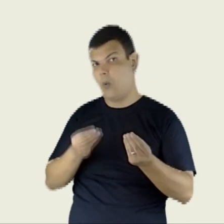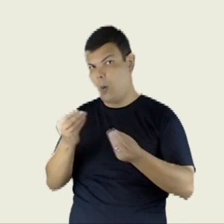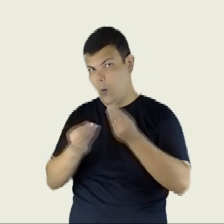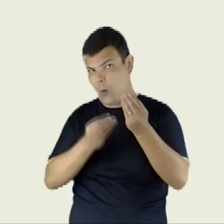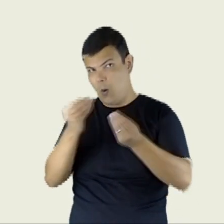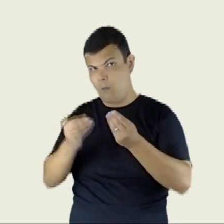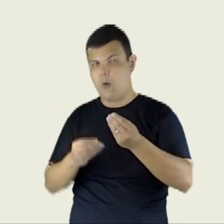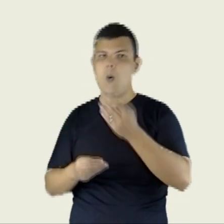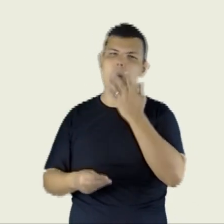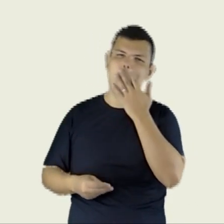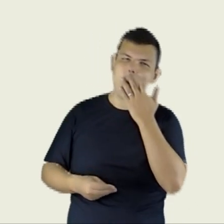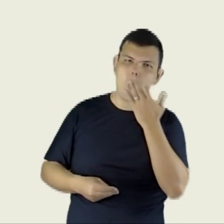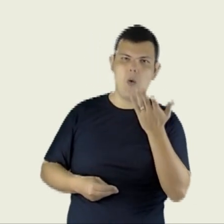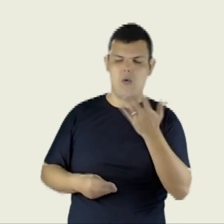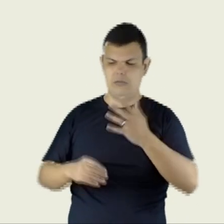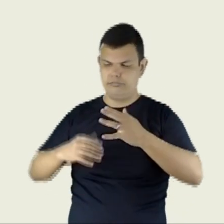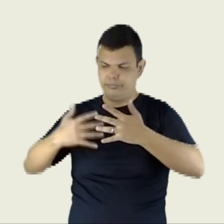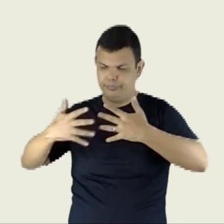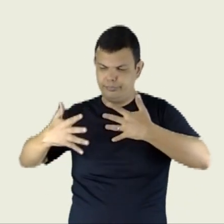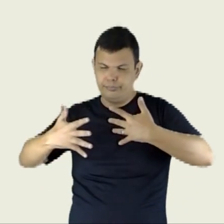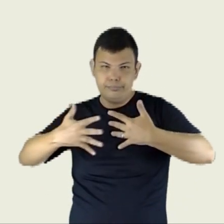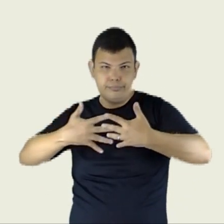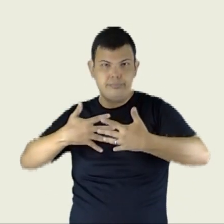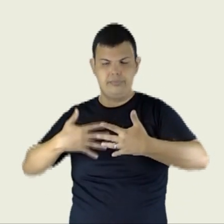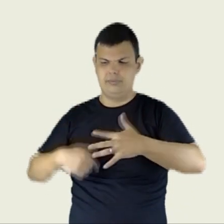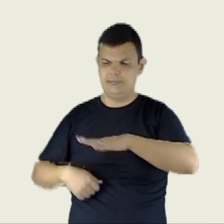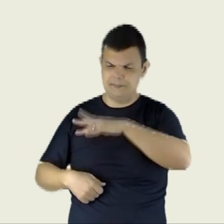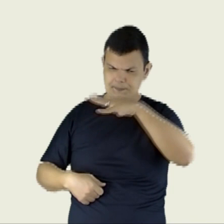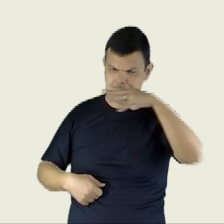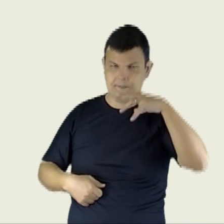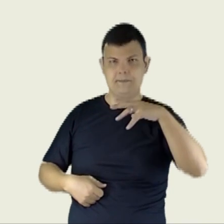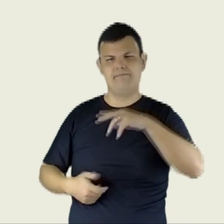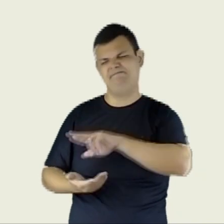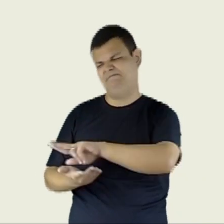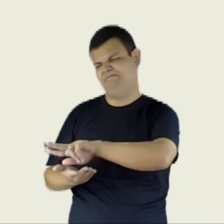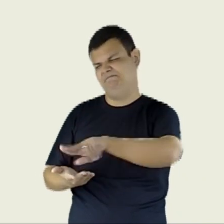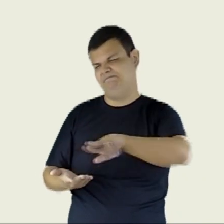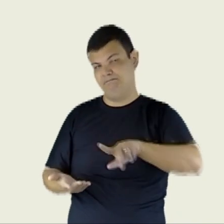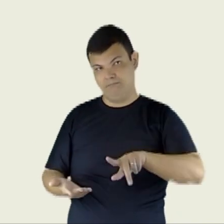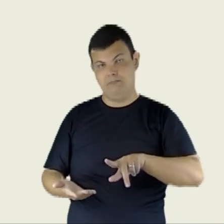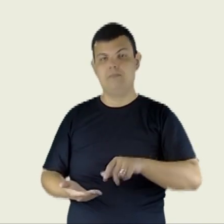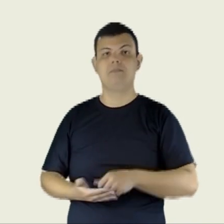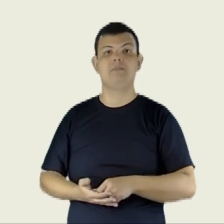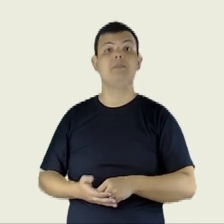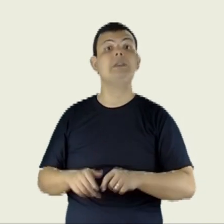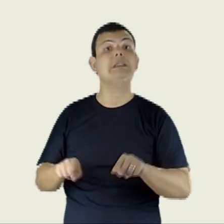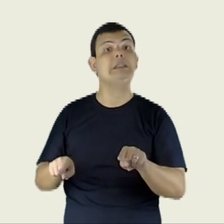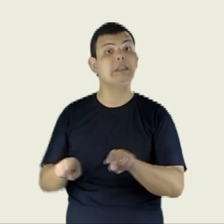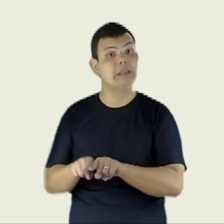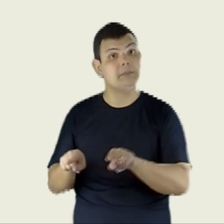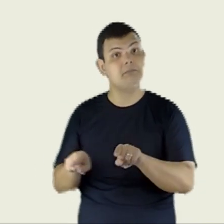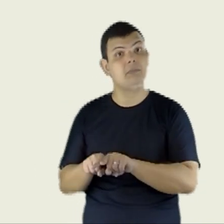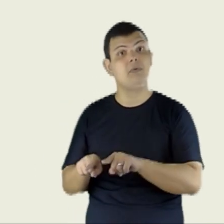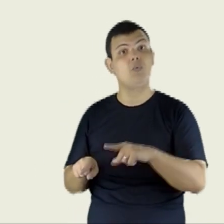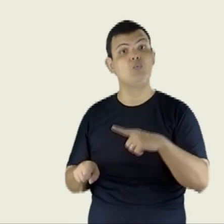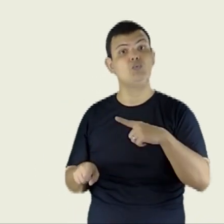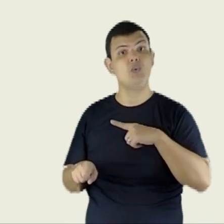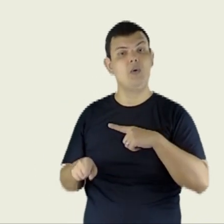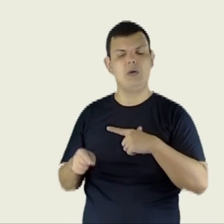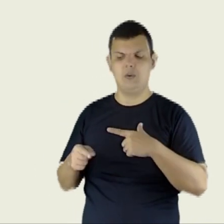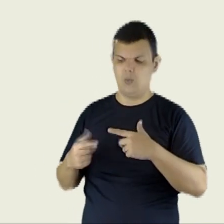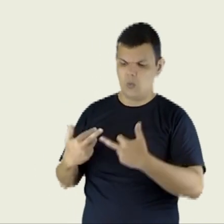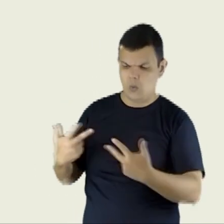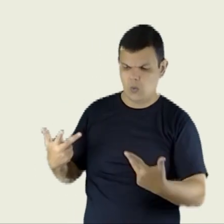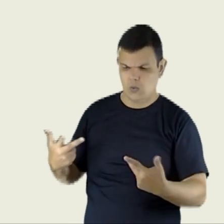observar a cor, a transparência, o cheiro da urina e etc. Também quanto à presença ou não